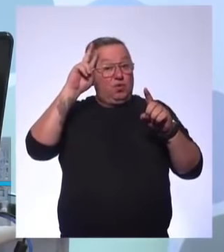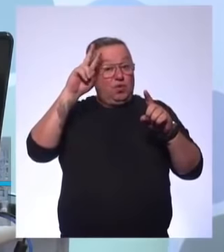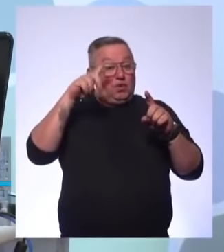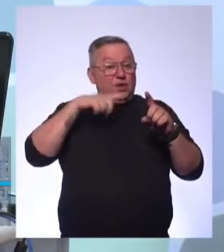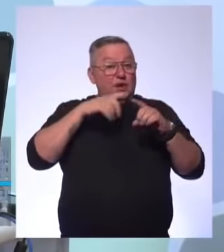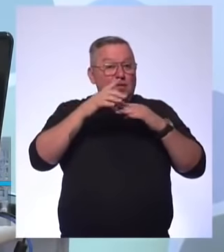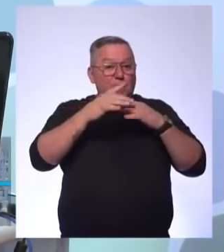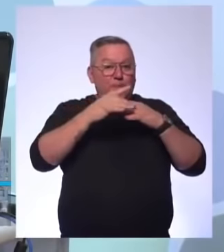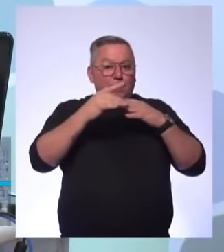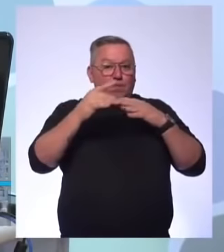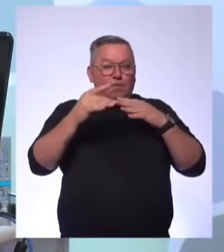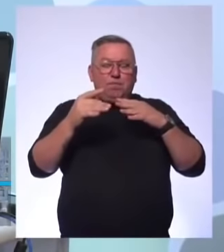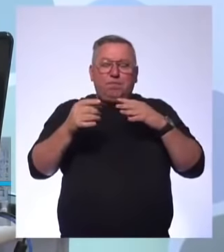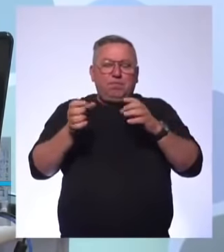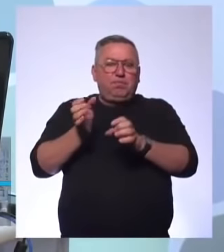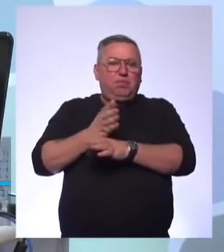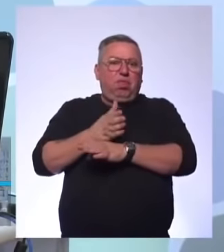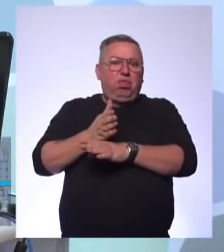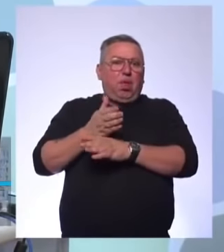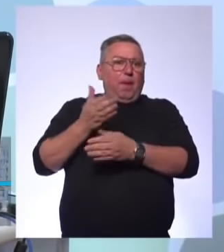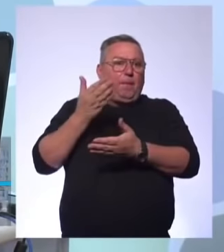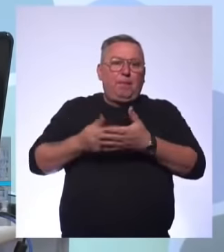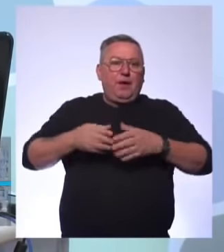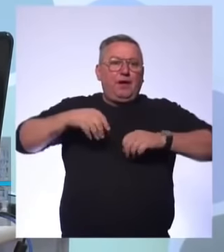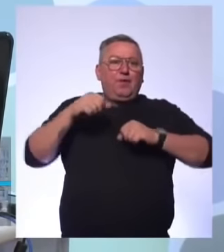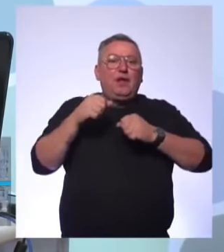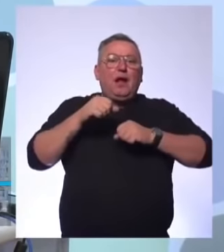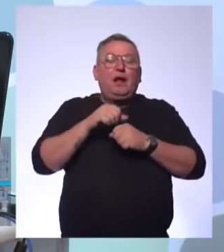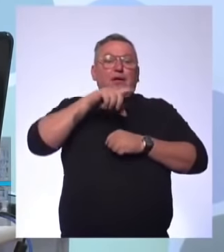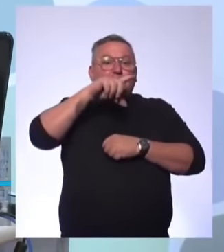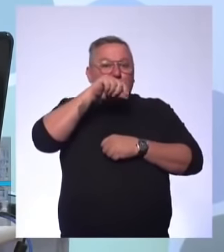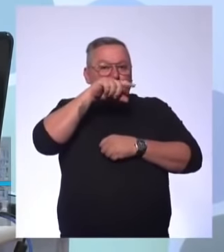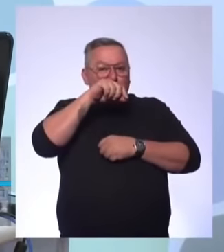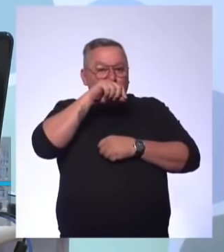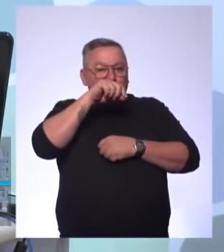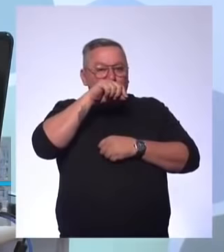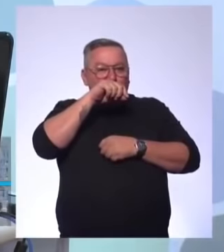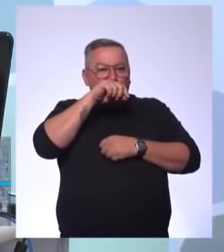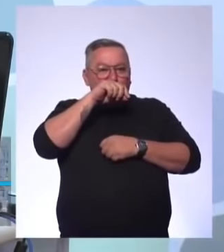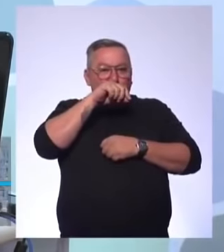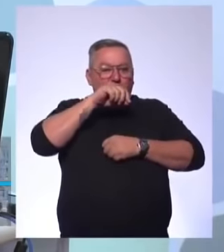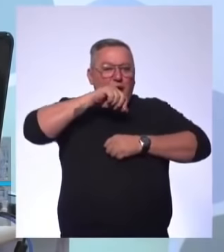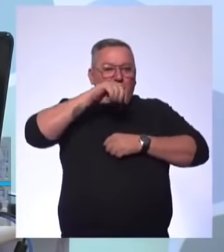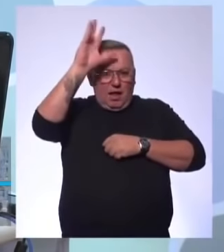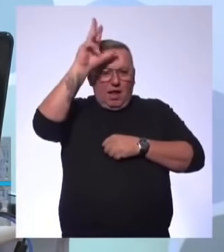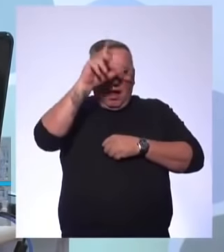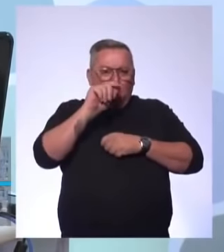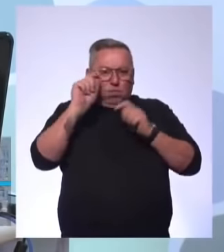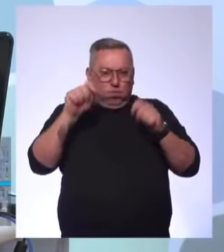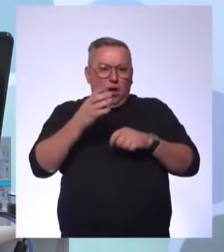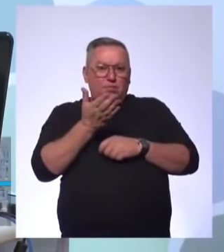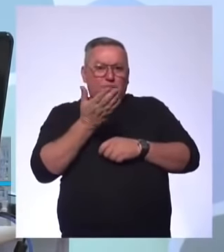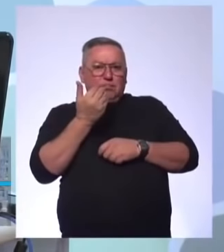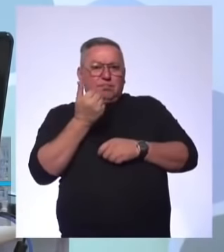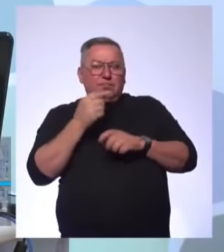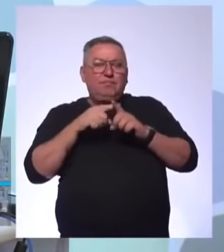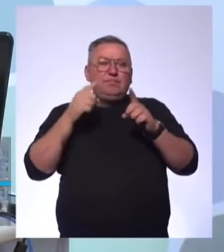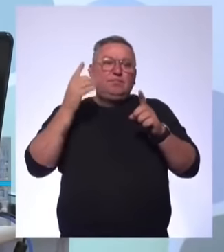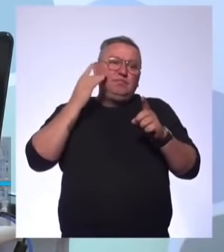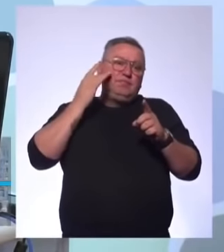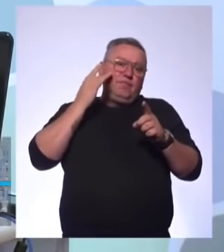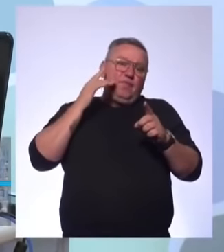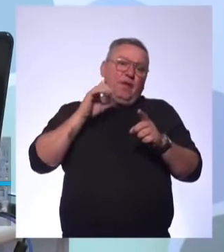o anel lá por um descuido perto da galinha que estava ciscando e o anel some. A galinha pode ter comido? Pode, mas a gente sabe se